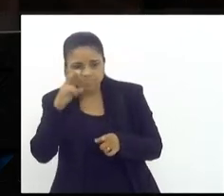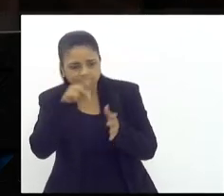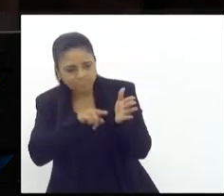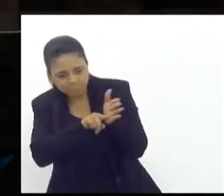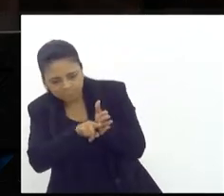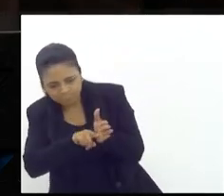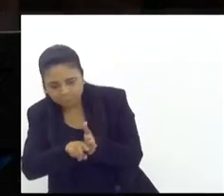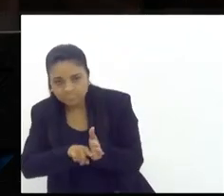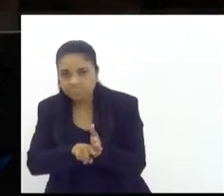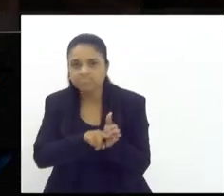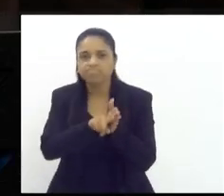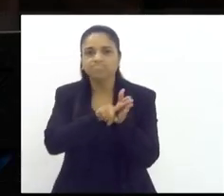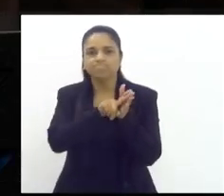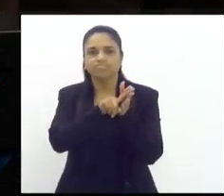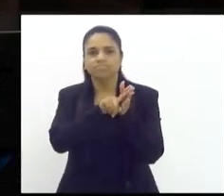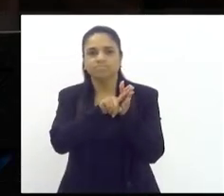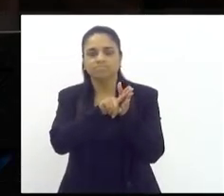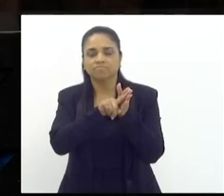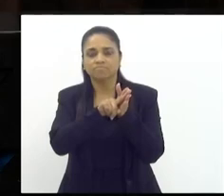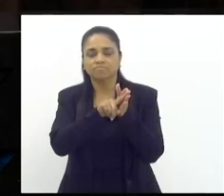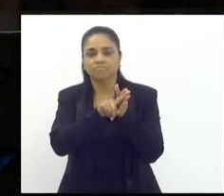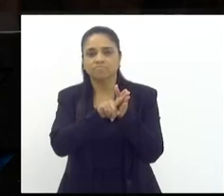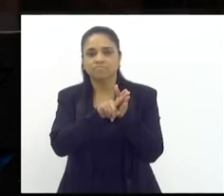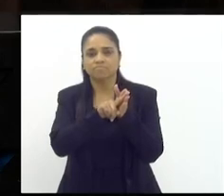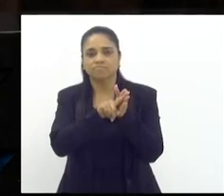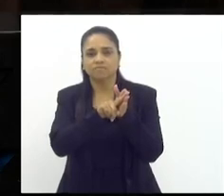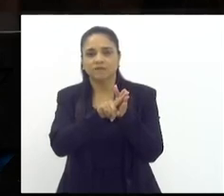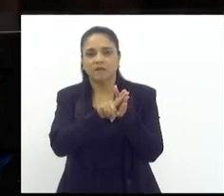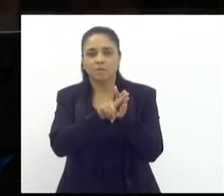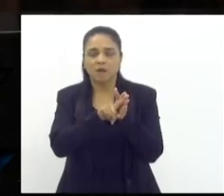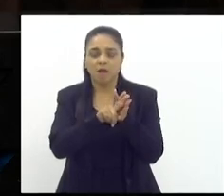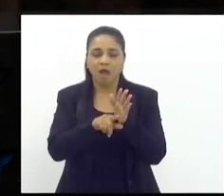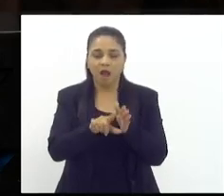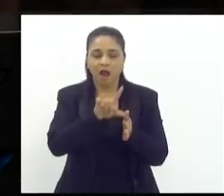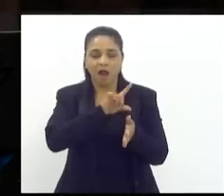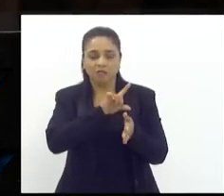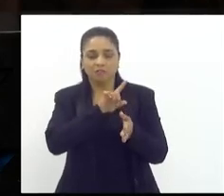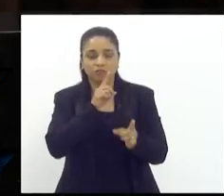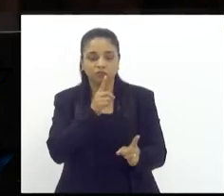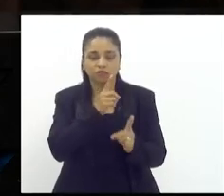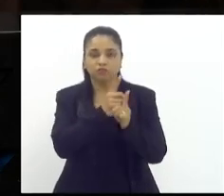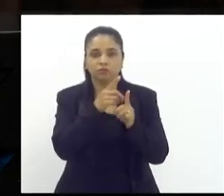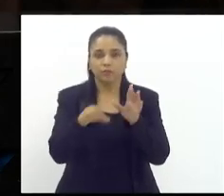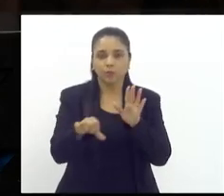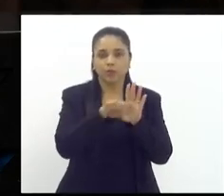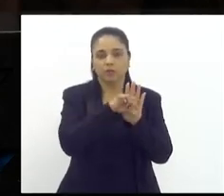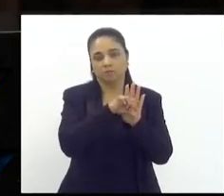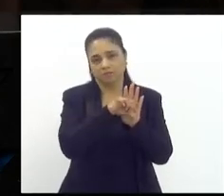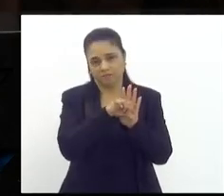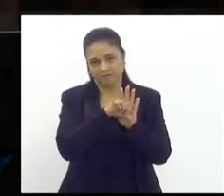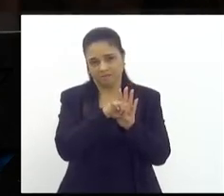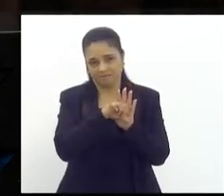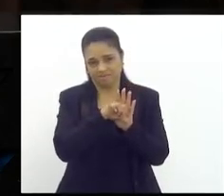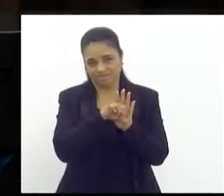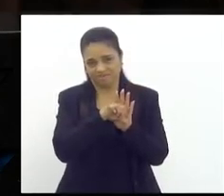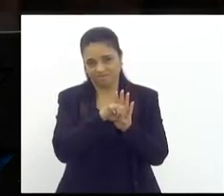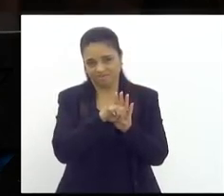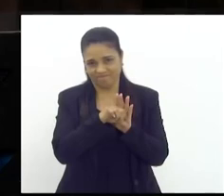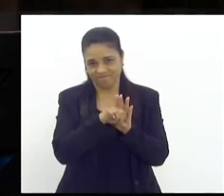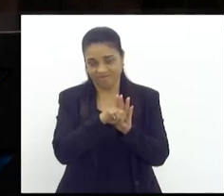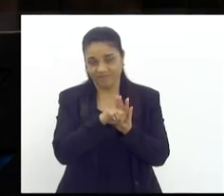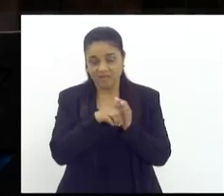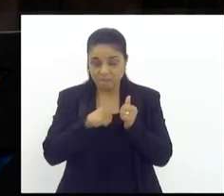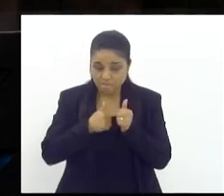para se antecipar Há muitos crimes que acontecem que ela